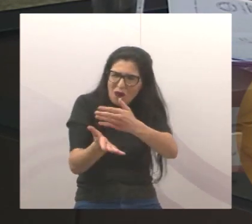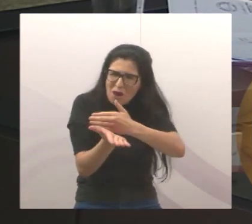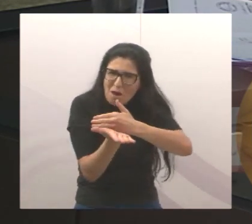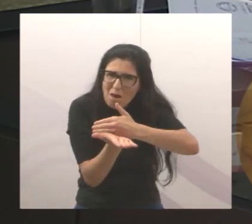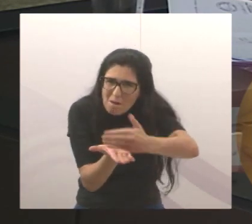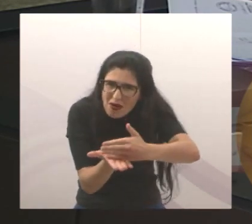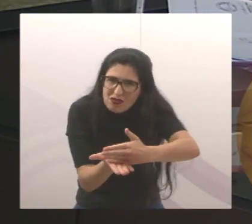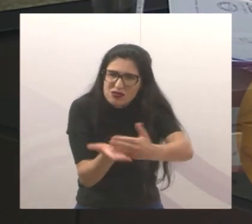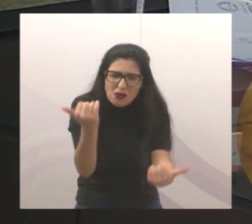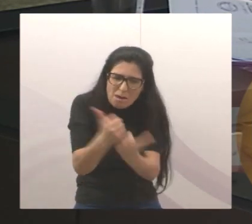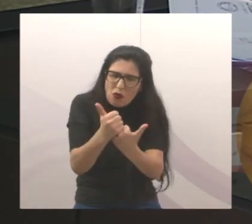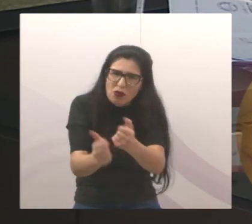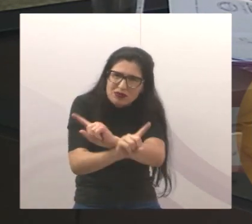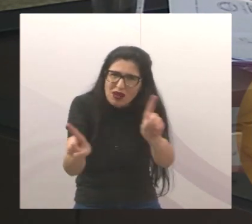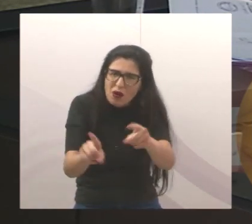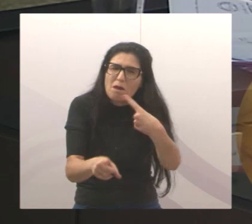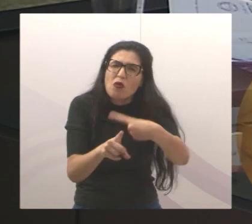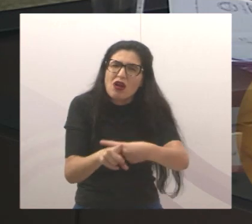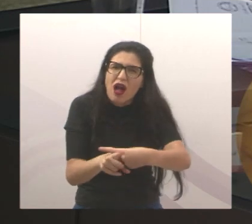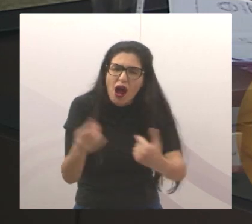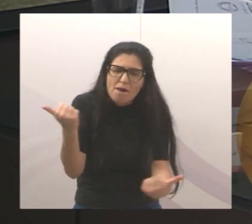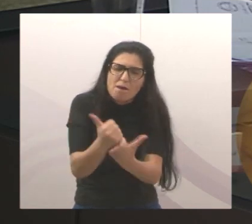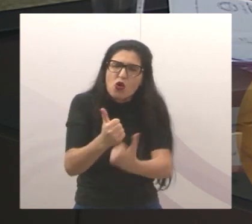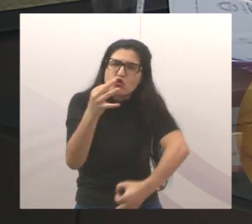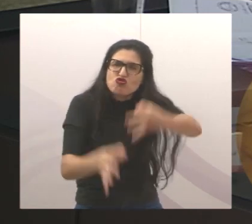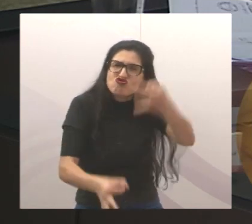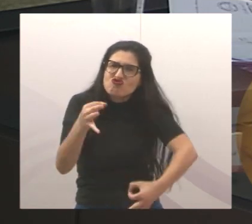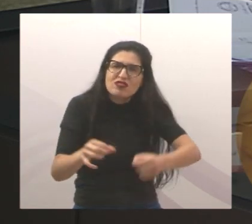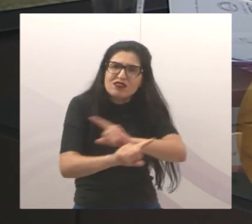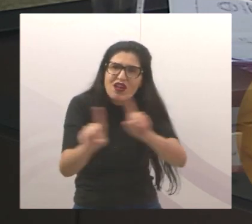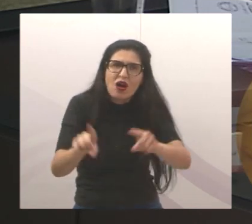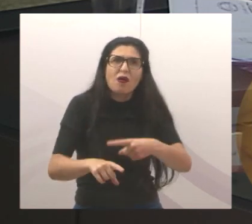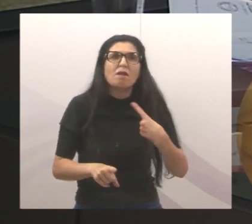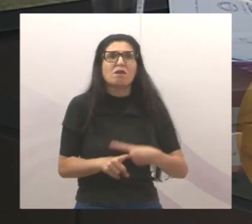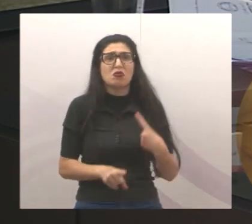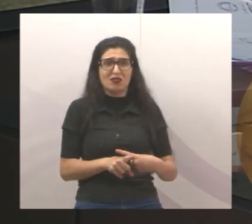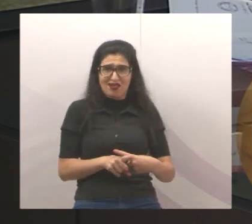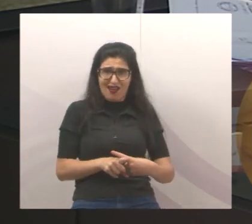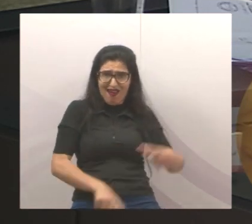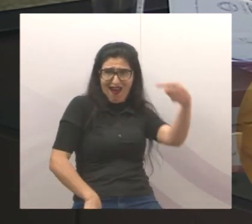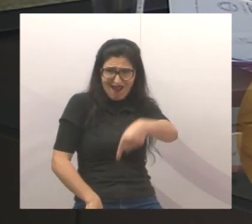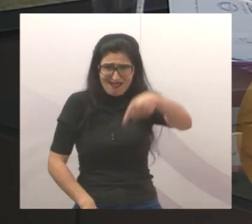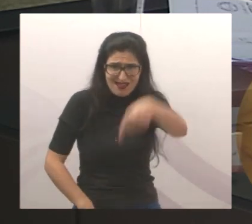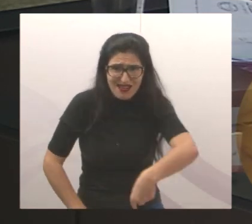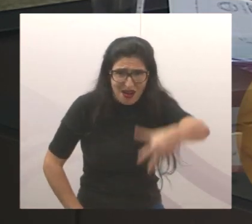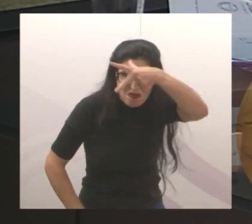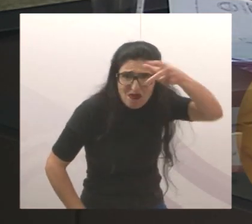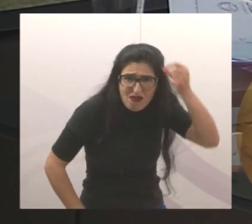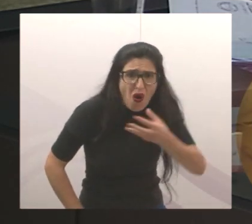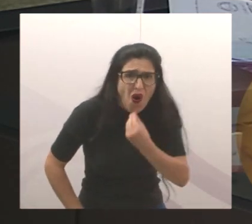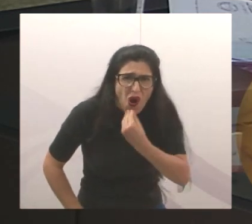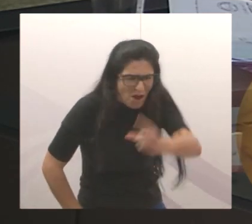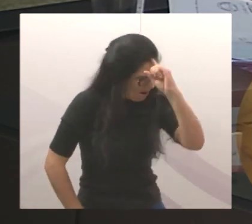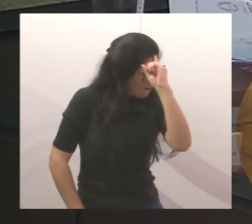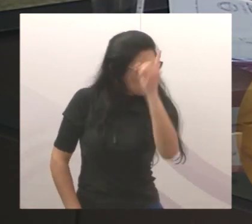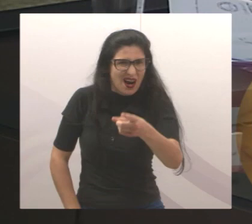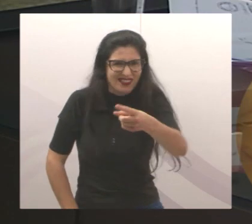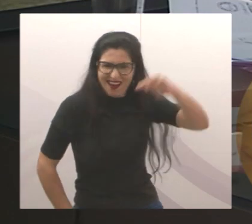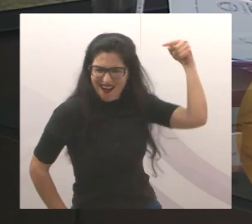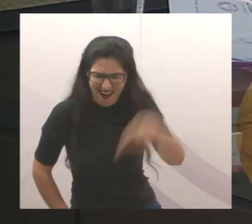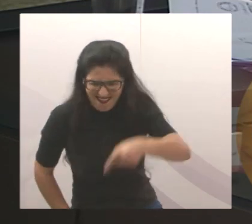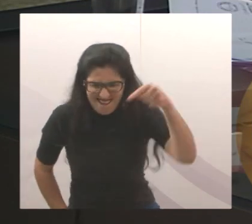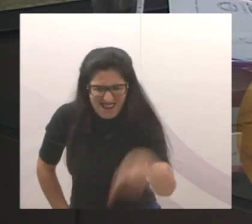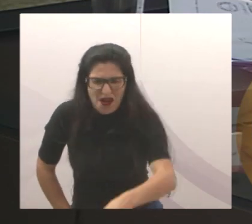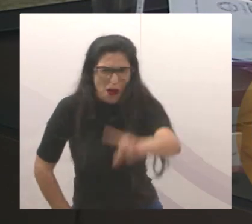Porque, infelizmente, o prefeito manda nessa casa. Infelizmente, o prefeito manda nessa casa.